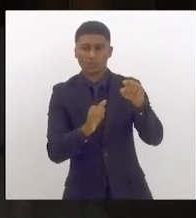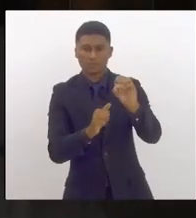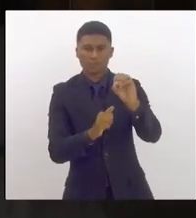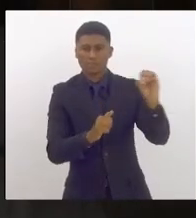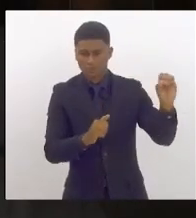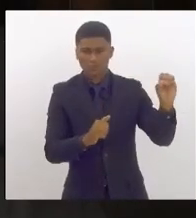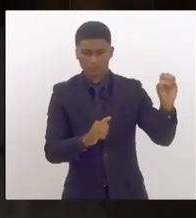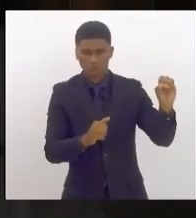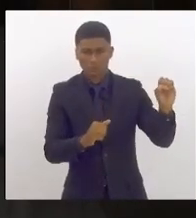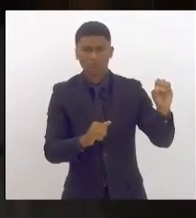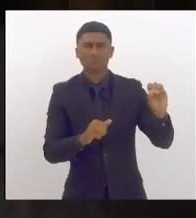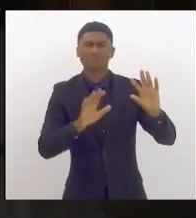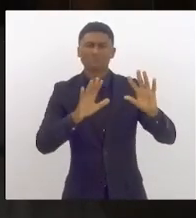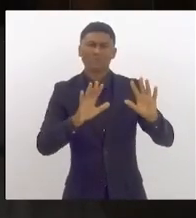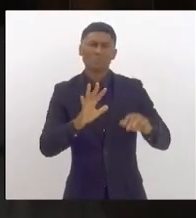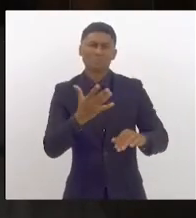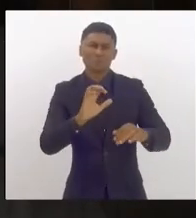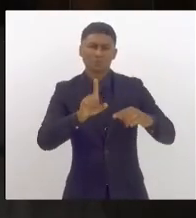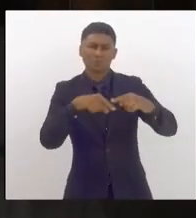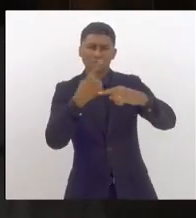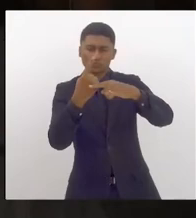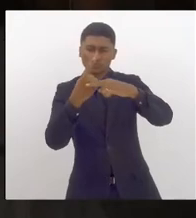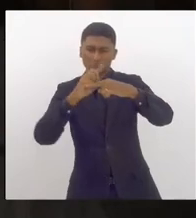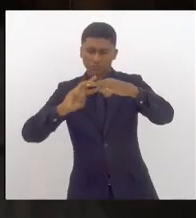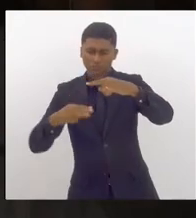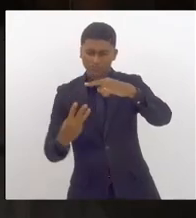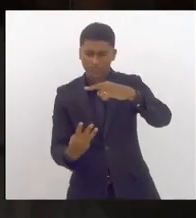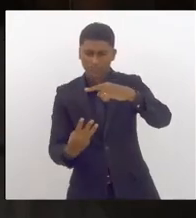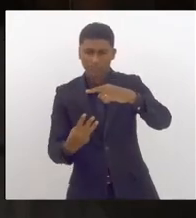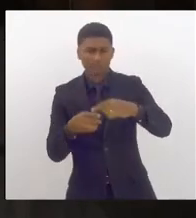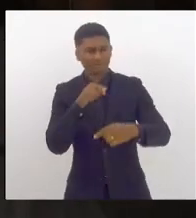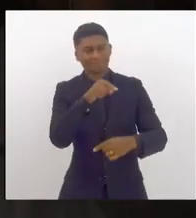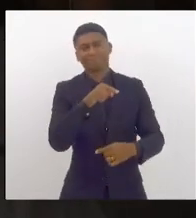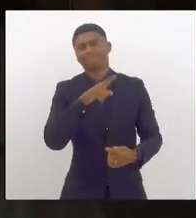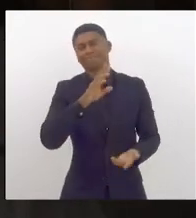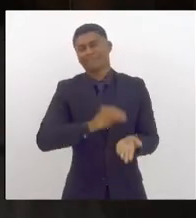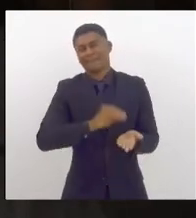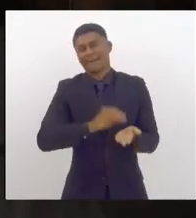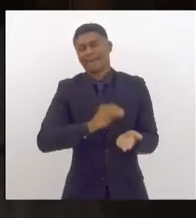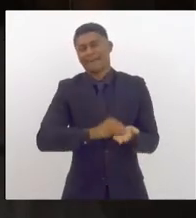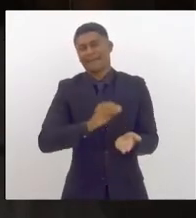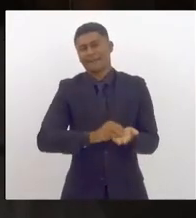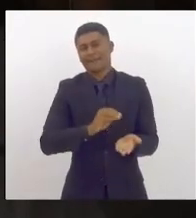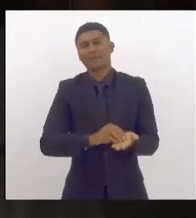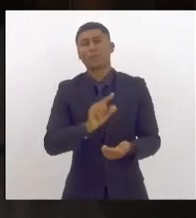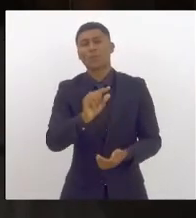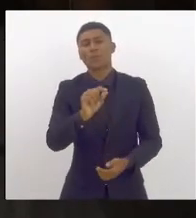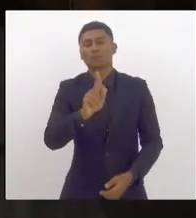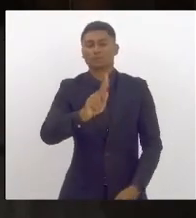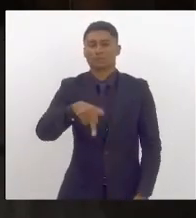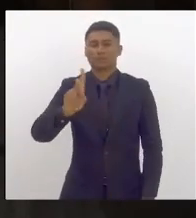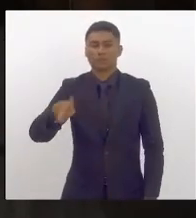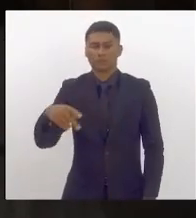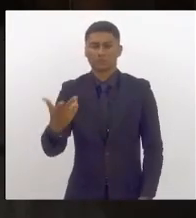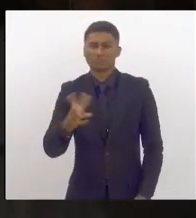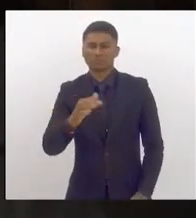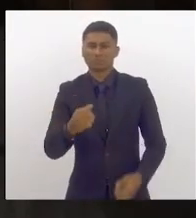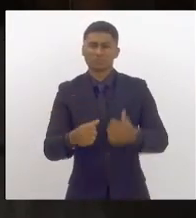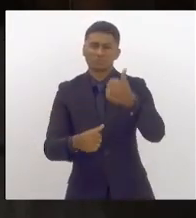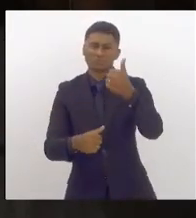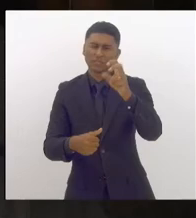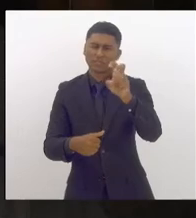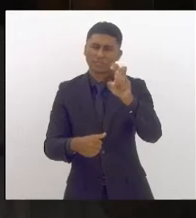educação algo em torno de um terço tem alguma carência de professor intenso 15 ou 16